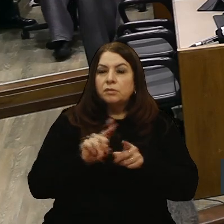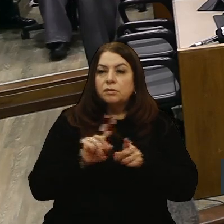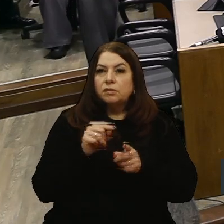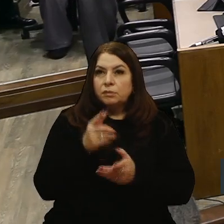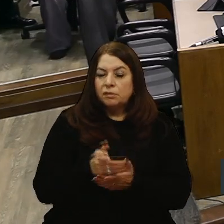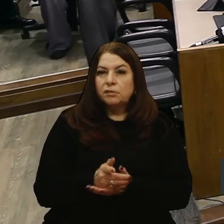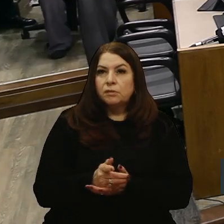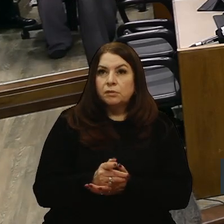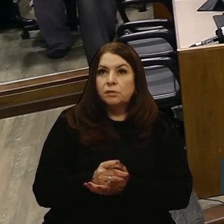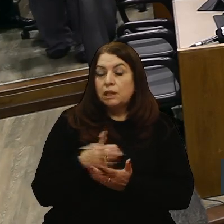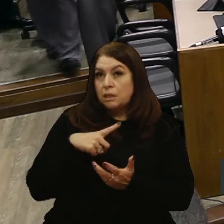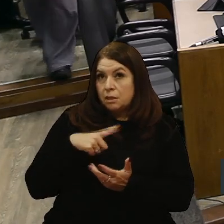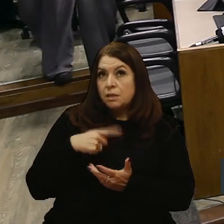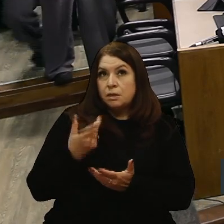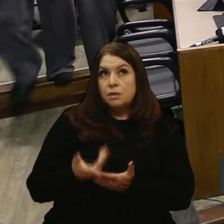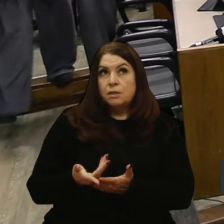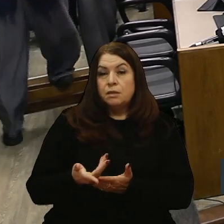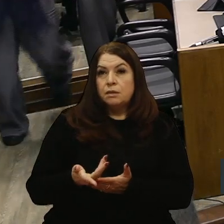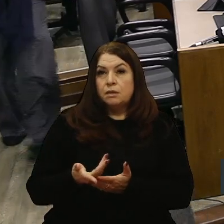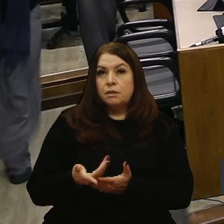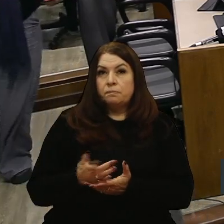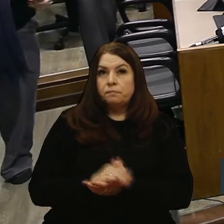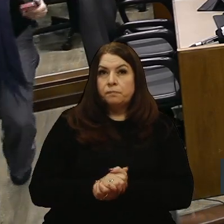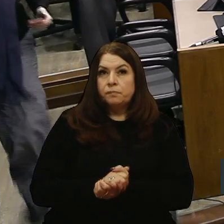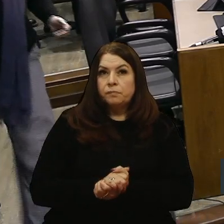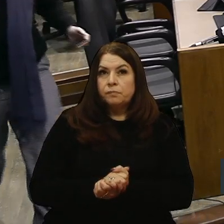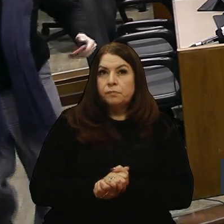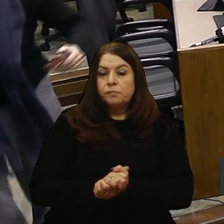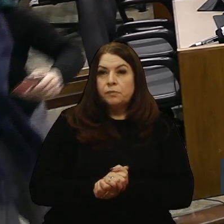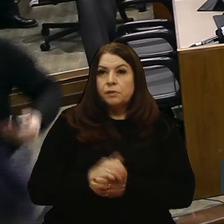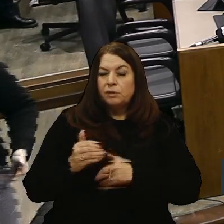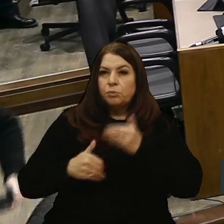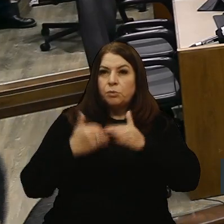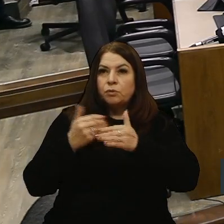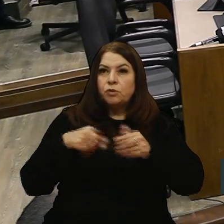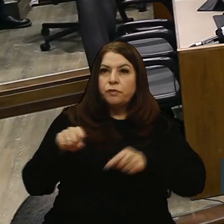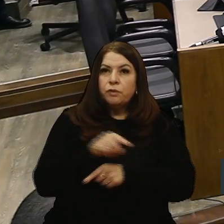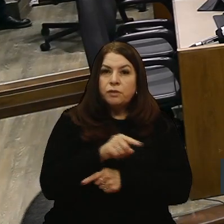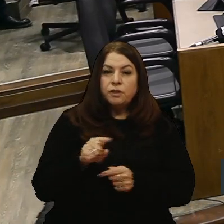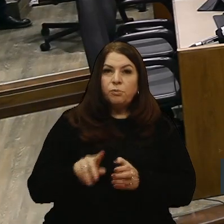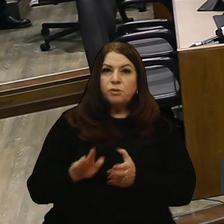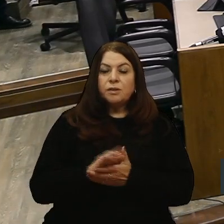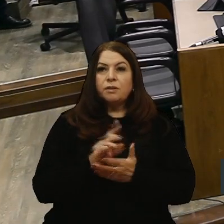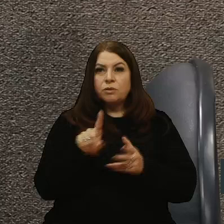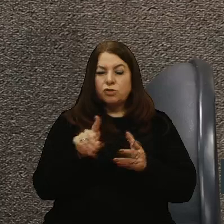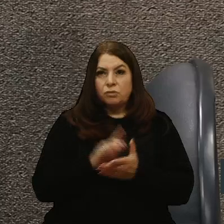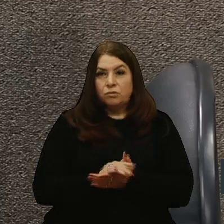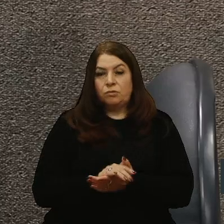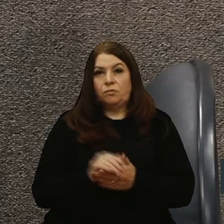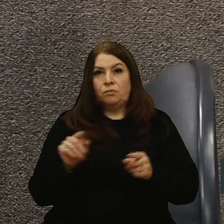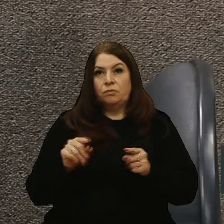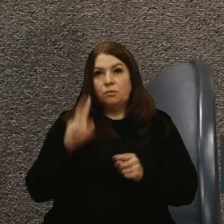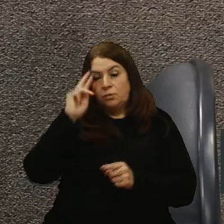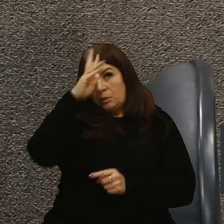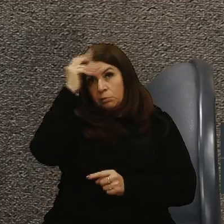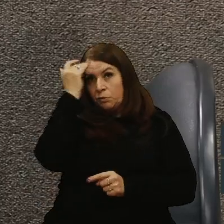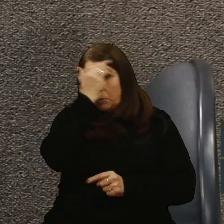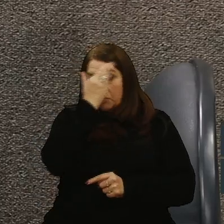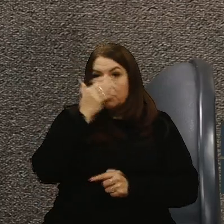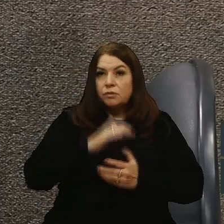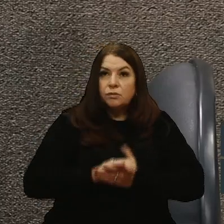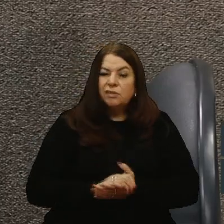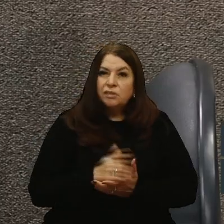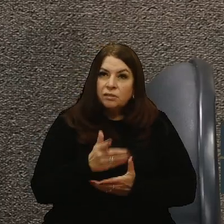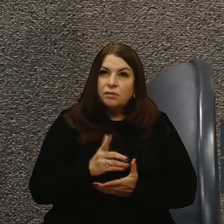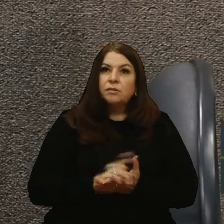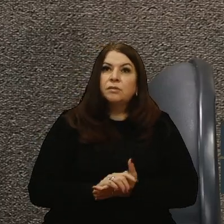escolas. Existe um processo em andamento no Executivo, conversei com o prefeito Adiló, que é